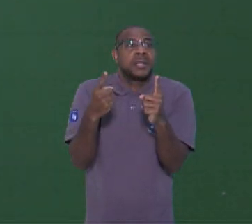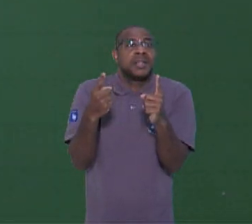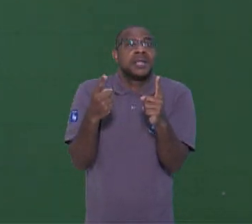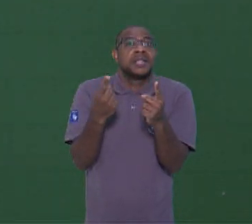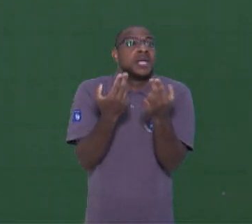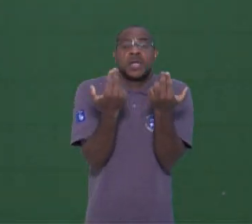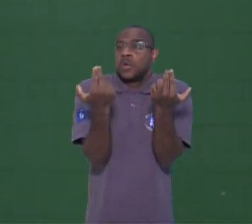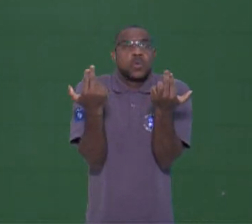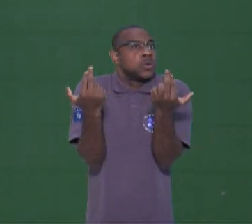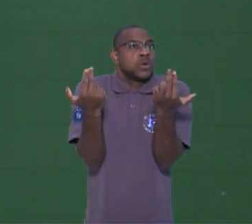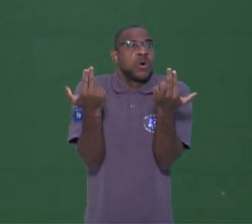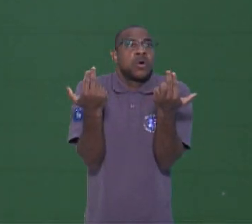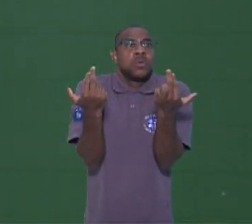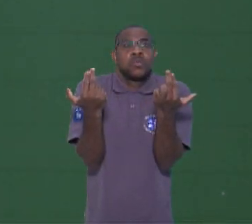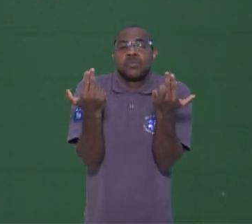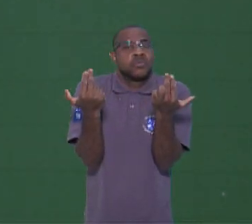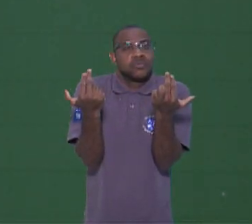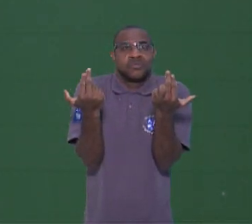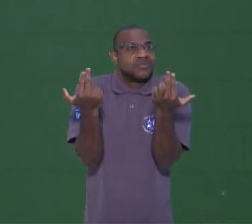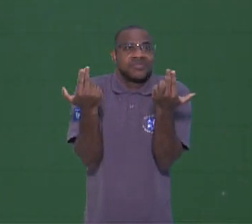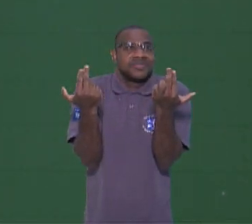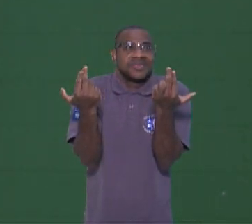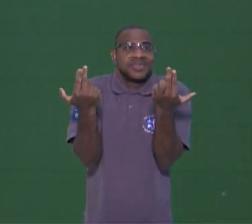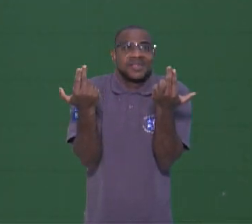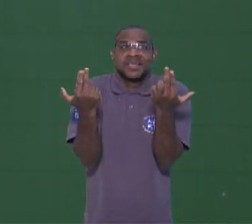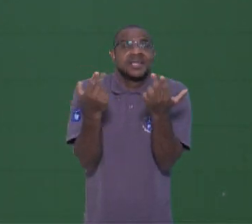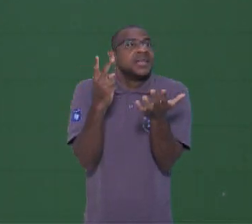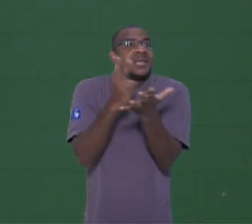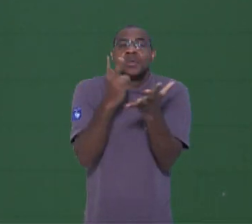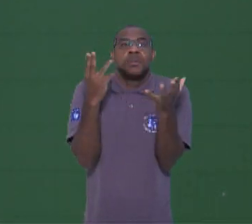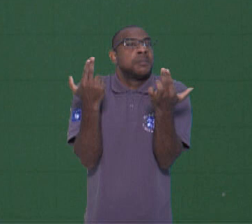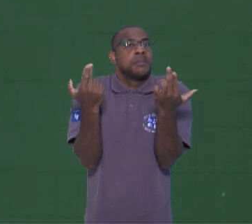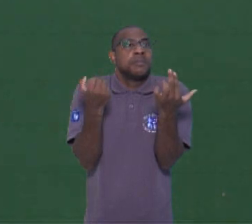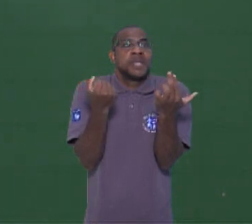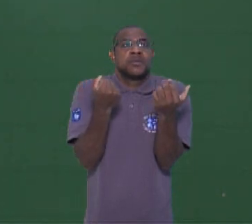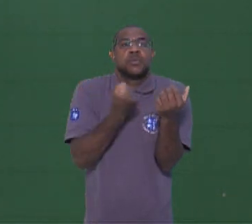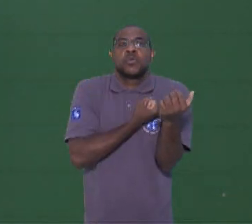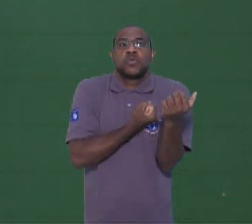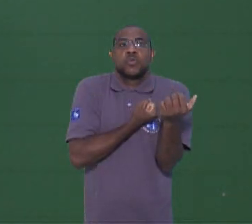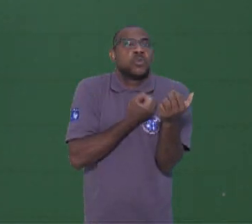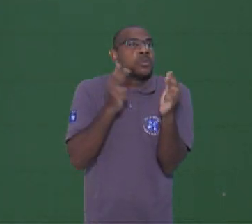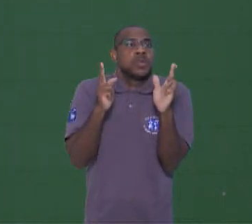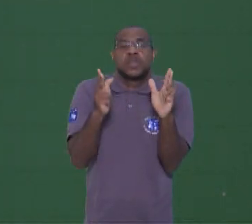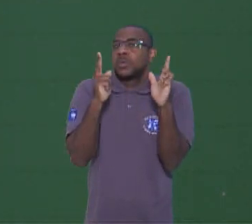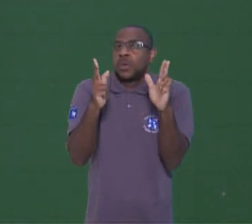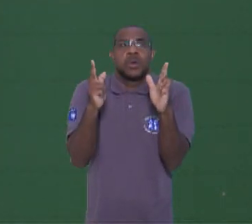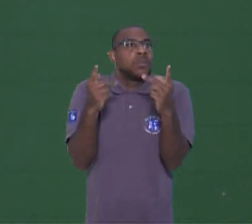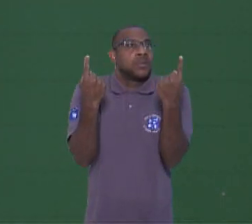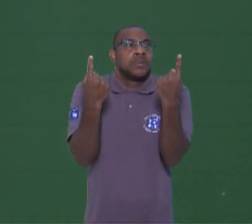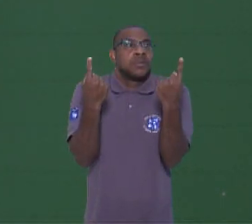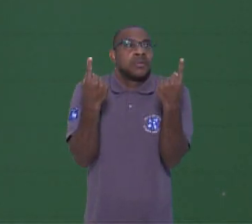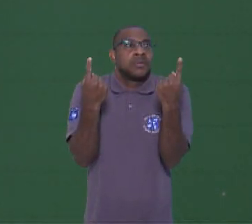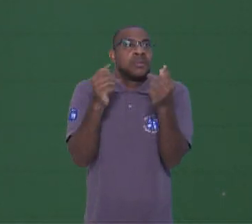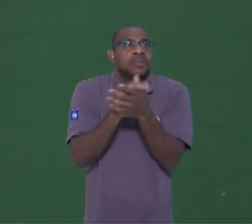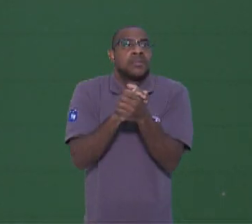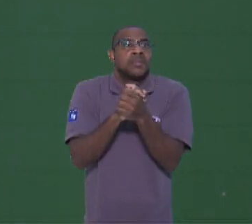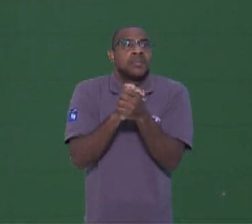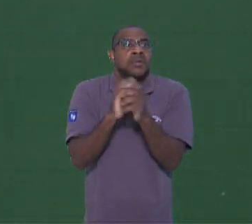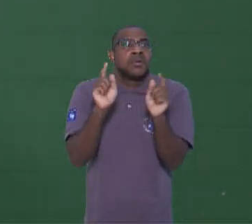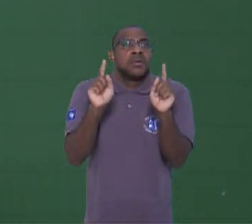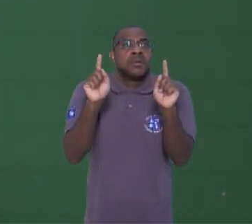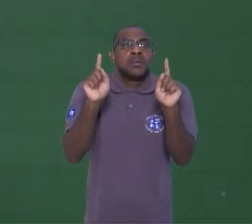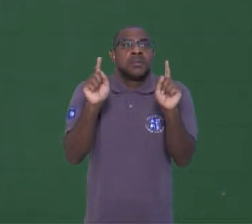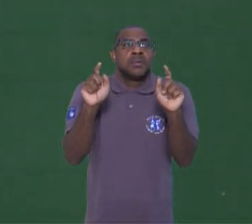mesma variável, x, e tem o mesmo grau, no caso aqui, 1. Então, nossa, esse 1 do professor